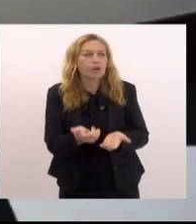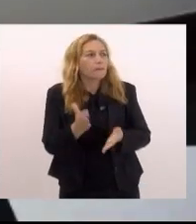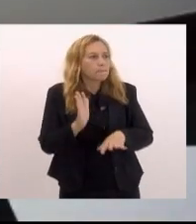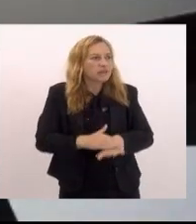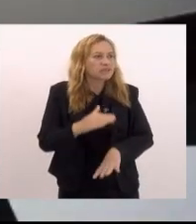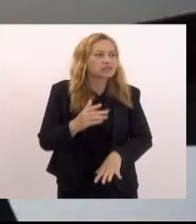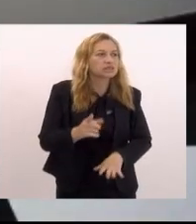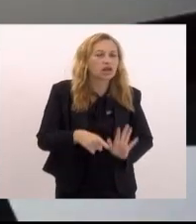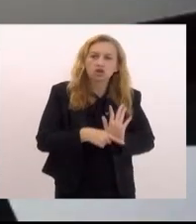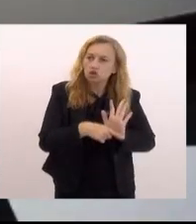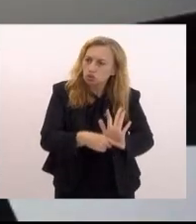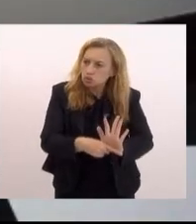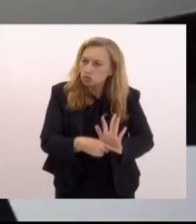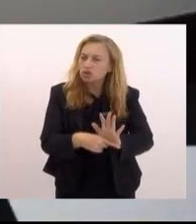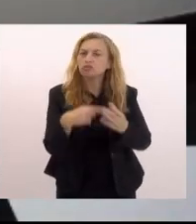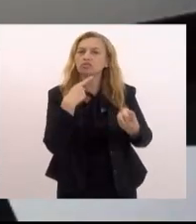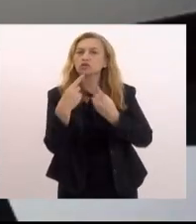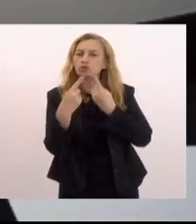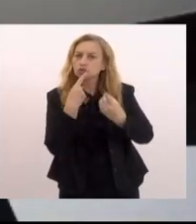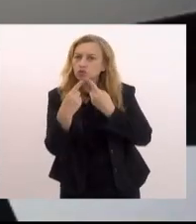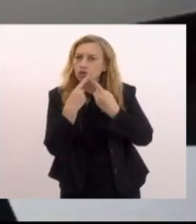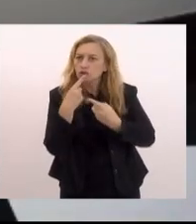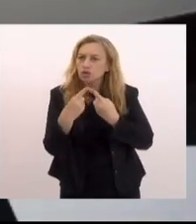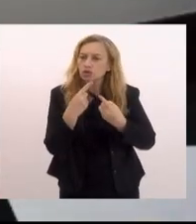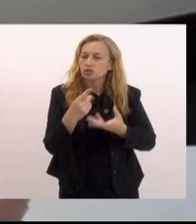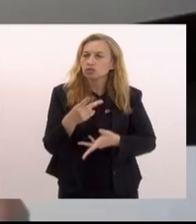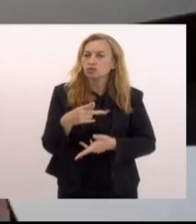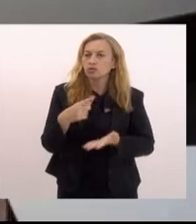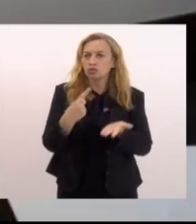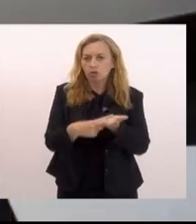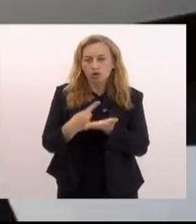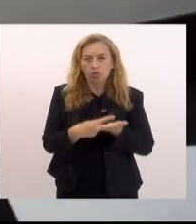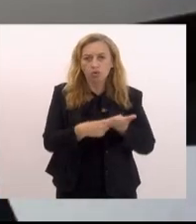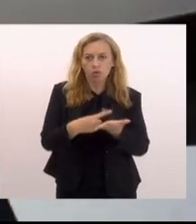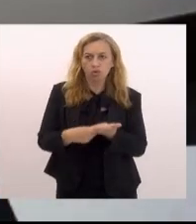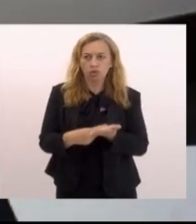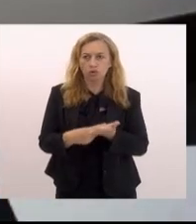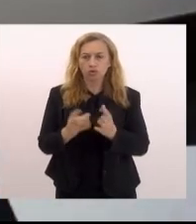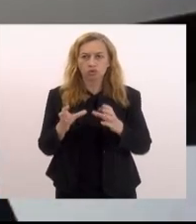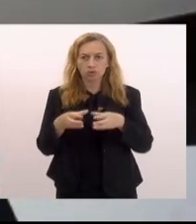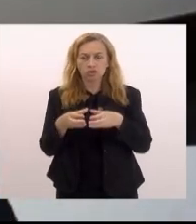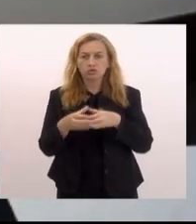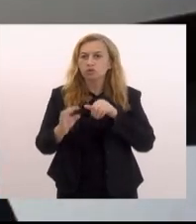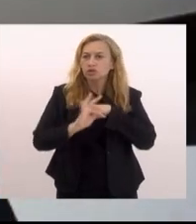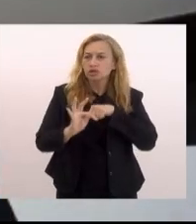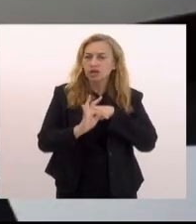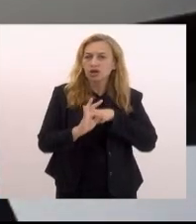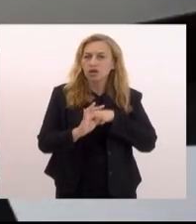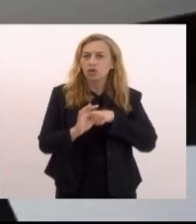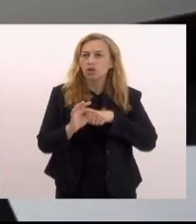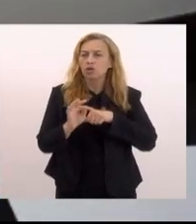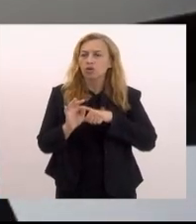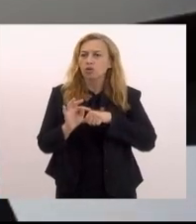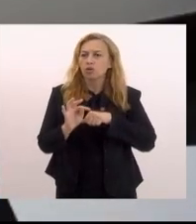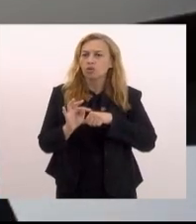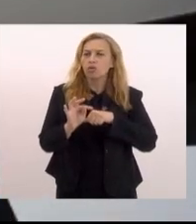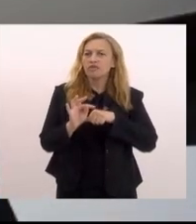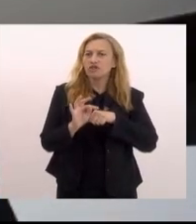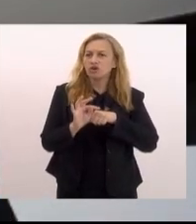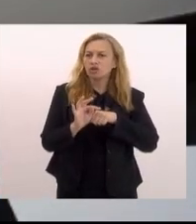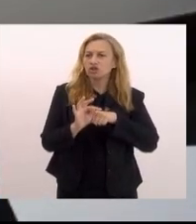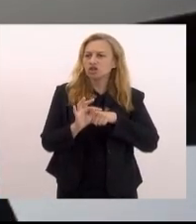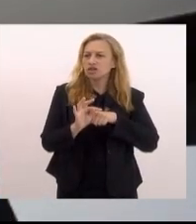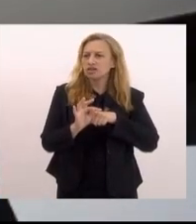contribuição relevante nesse debate quando celebrou o acordo de cooperação técnica com a UFRJ e com a Universidade Federal